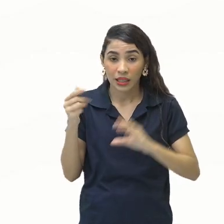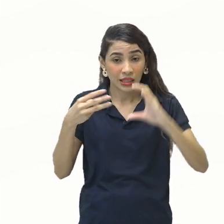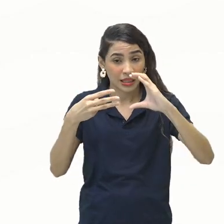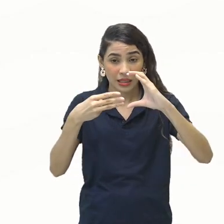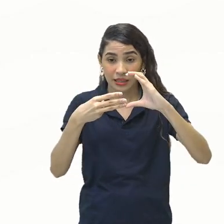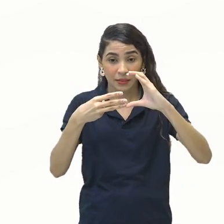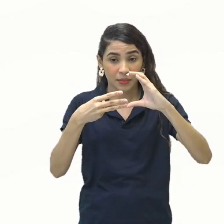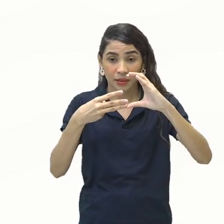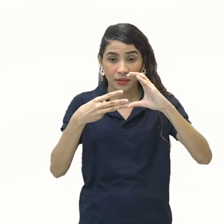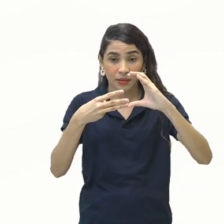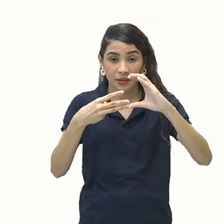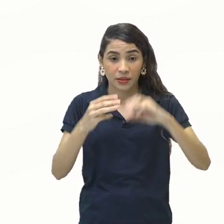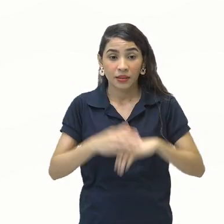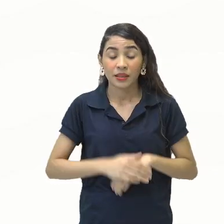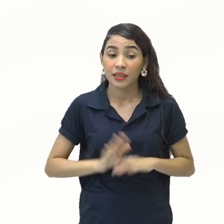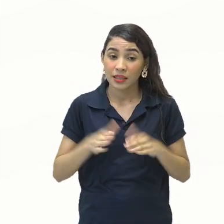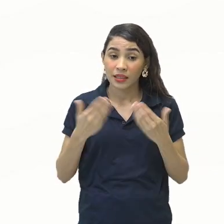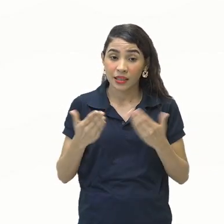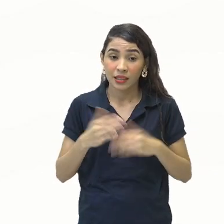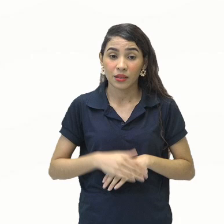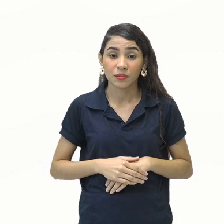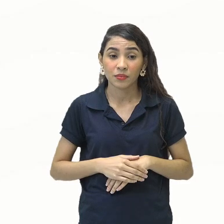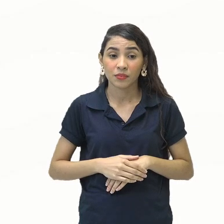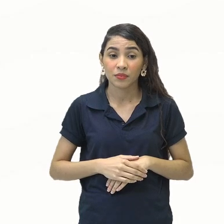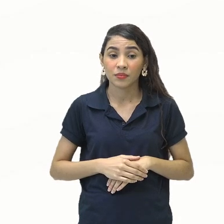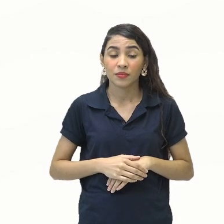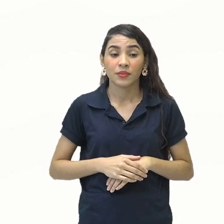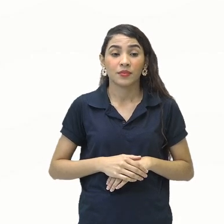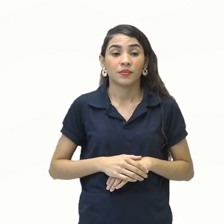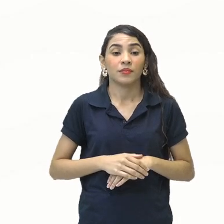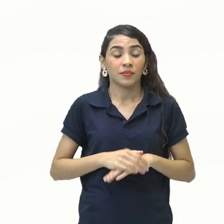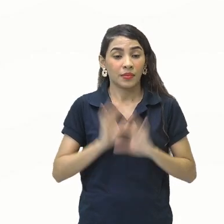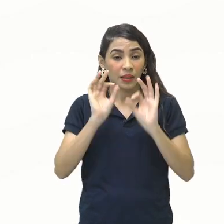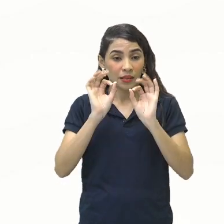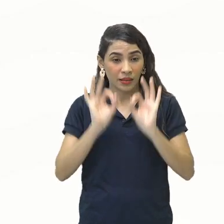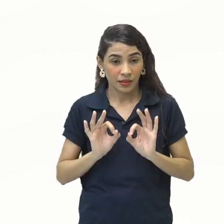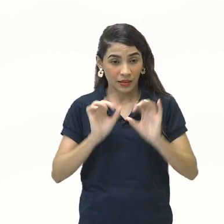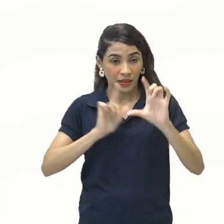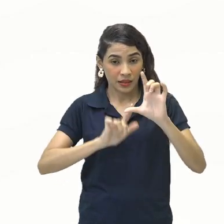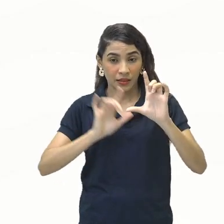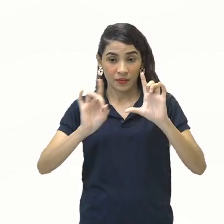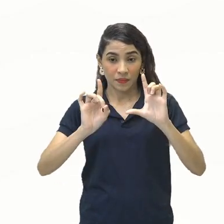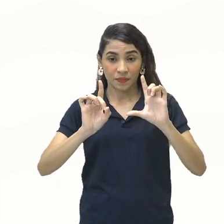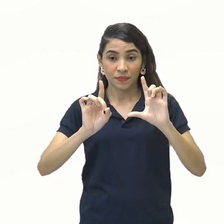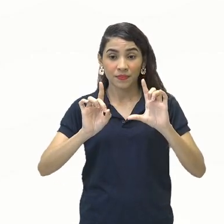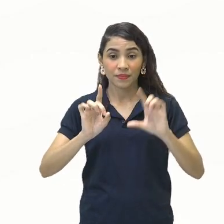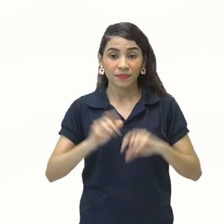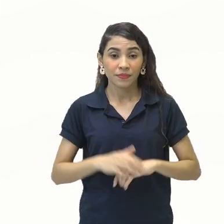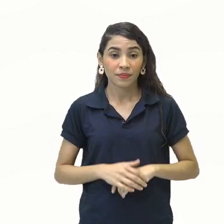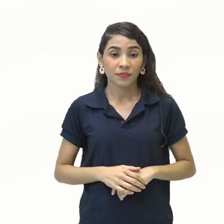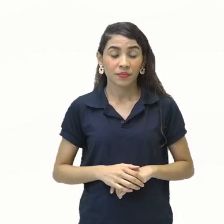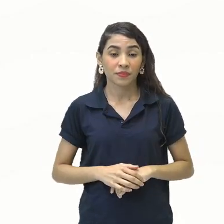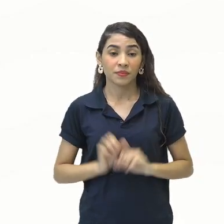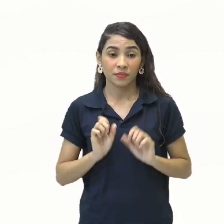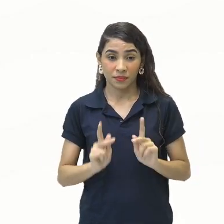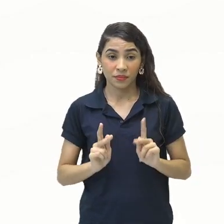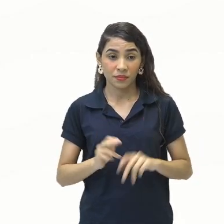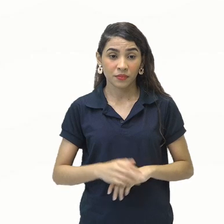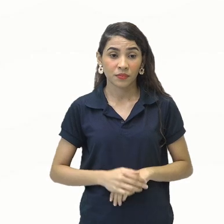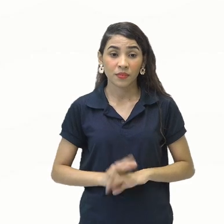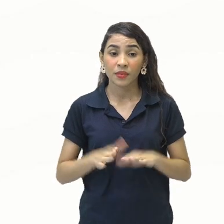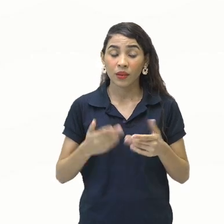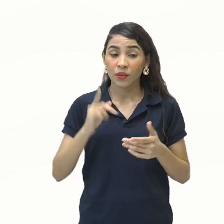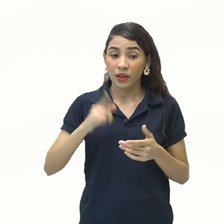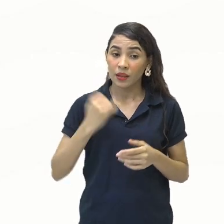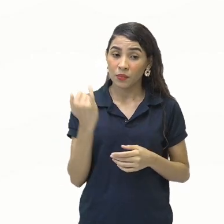tripla. Dessa forma, a única alternativa que pode ser é a letra D, tá? Então, é